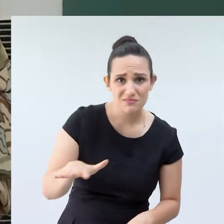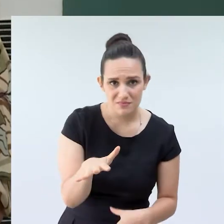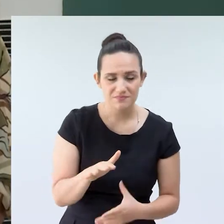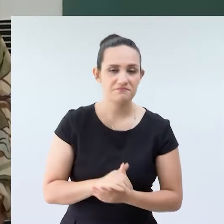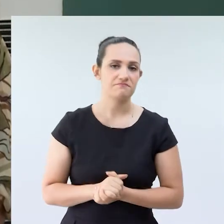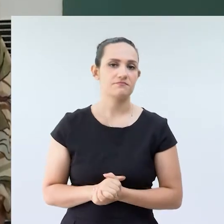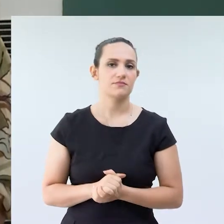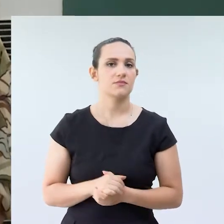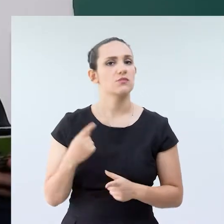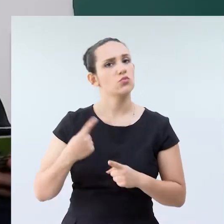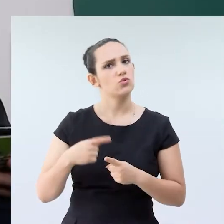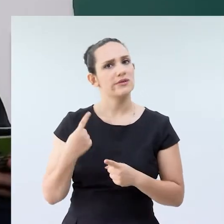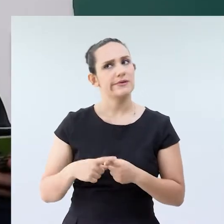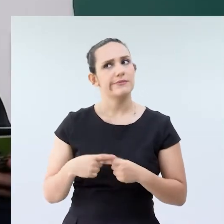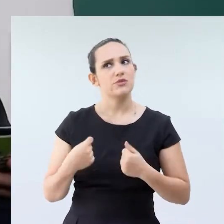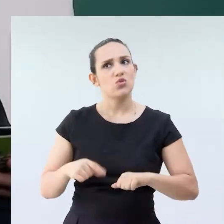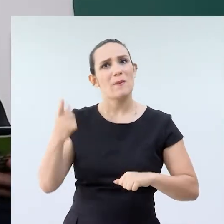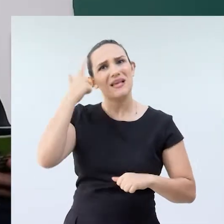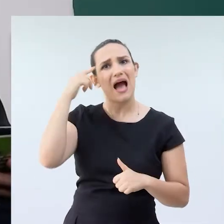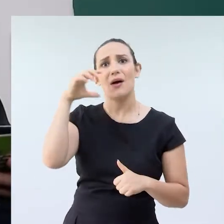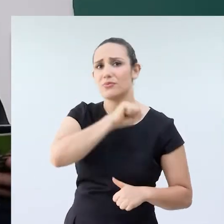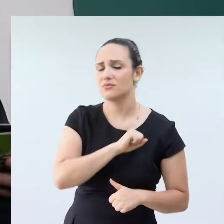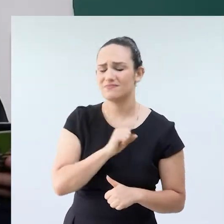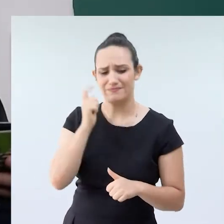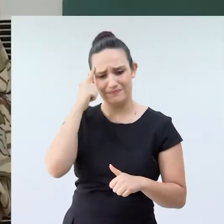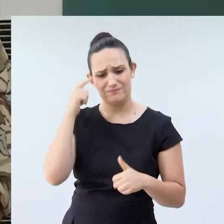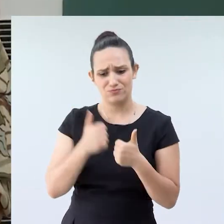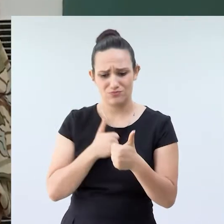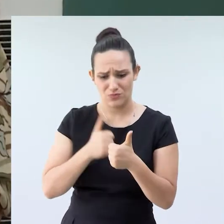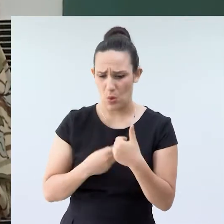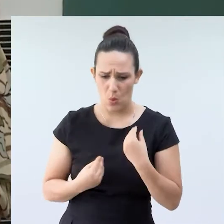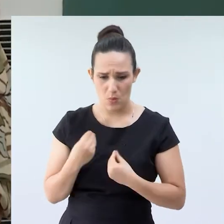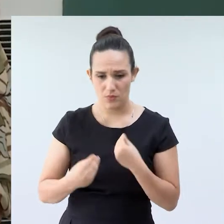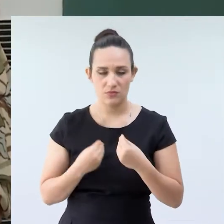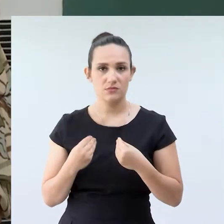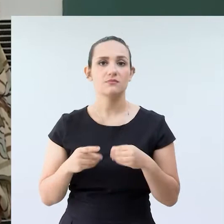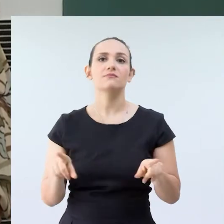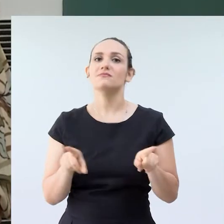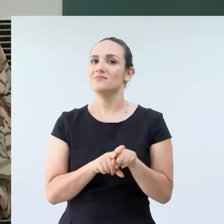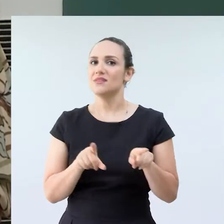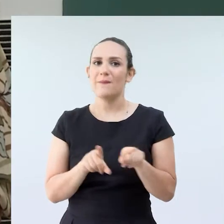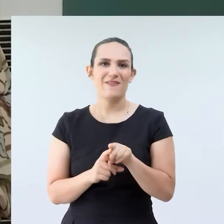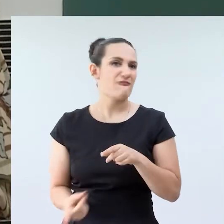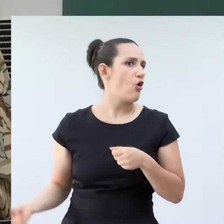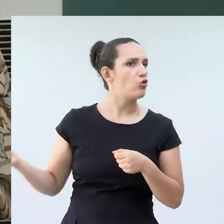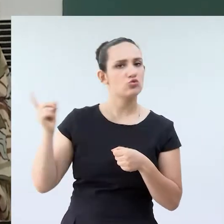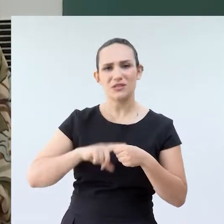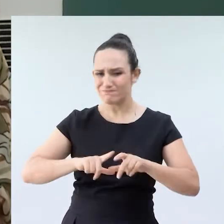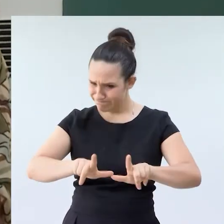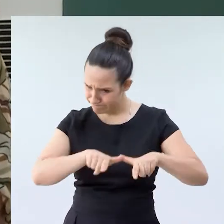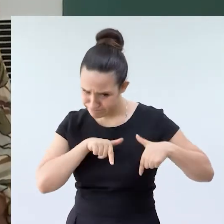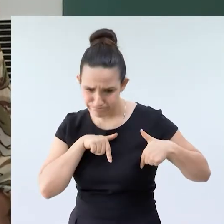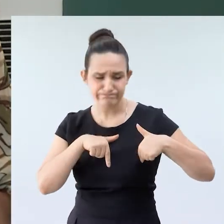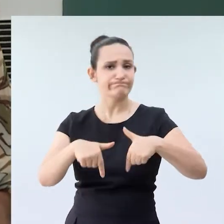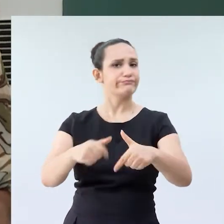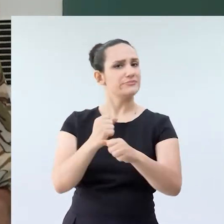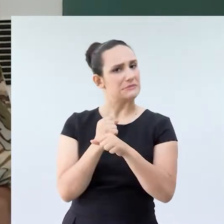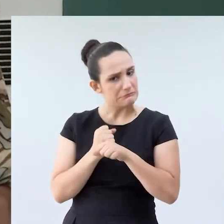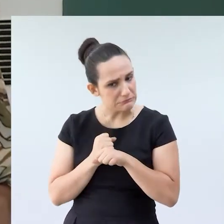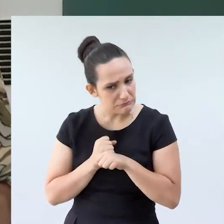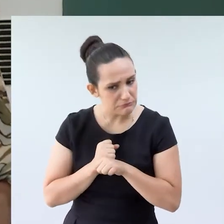um repensar rápido, uma retomada, acima de tudo, de toda a